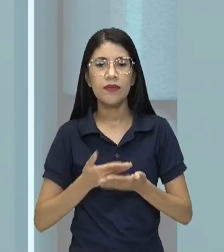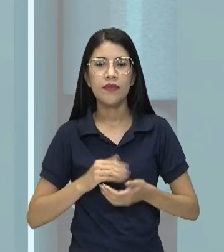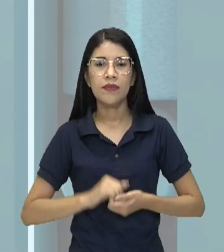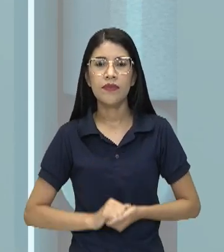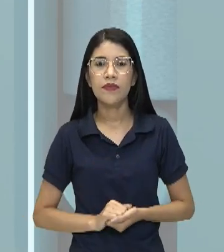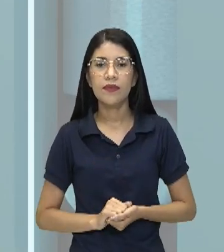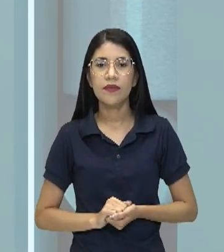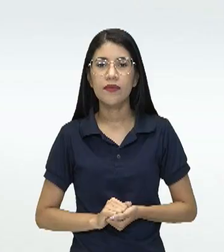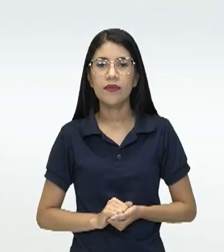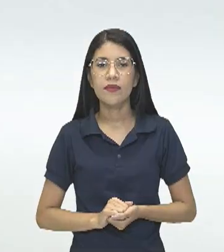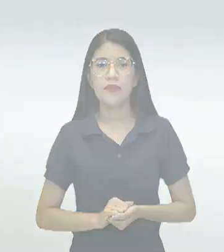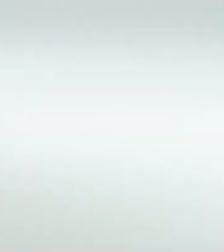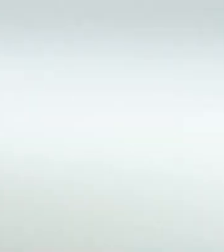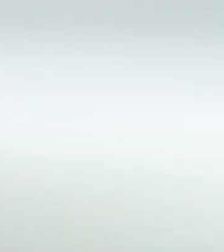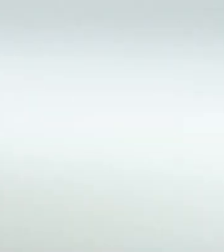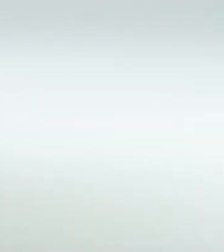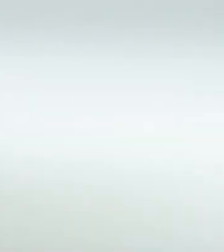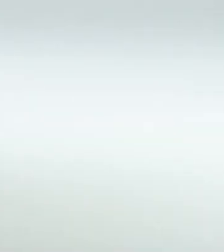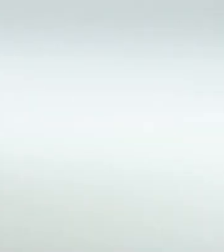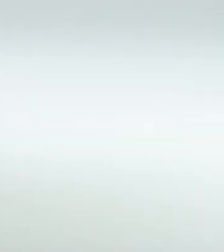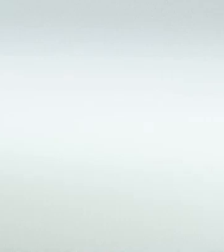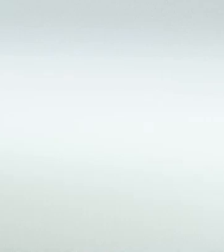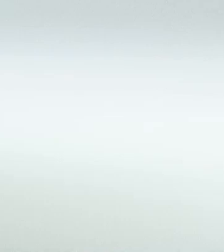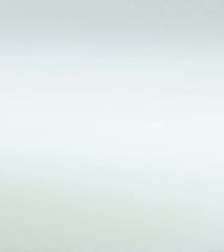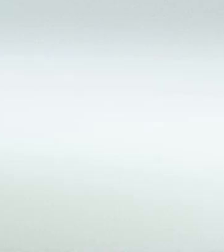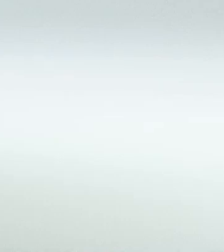revisão? Vamos lá!